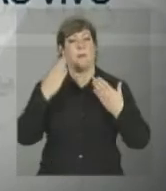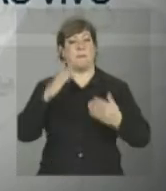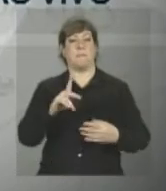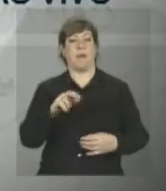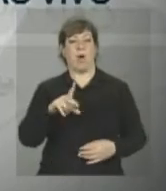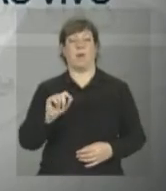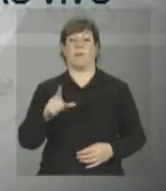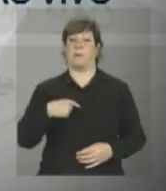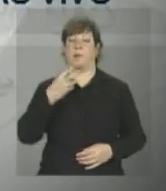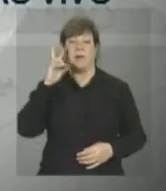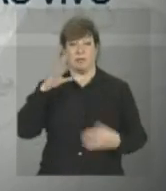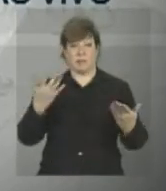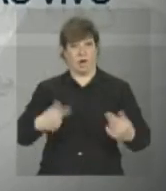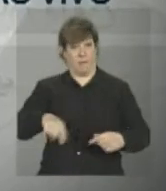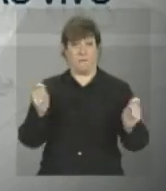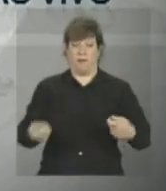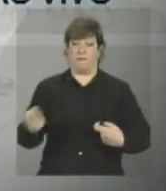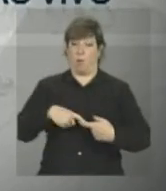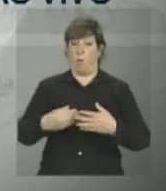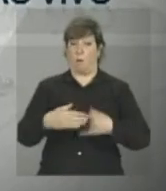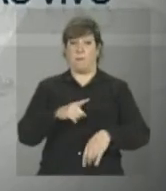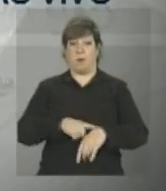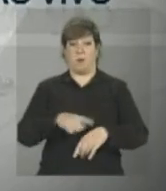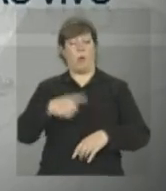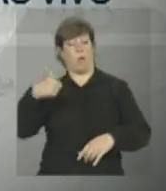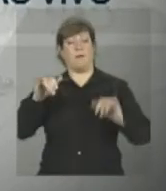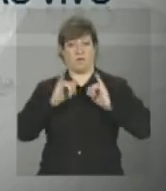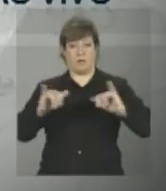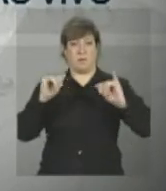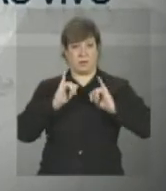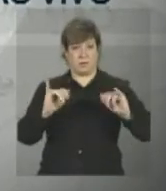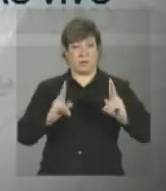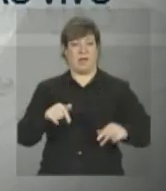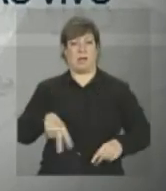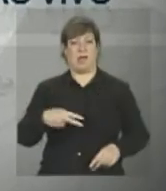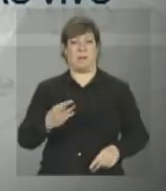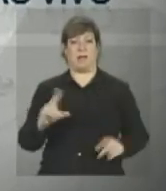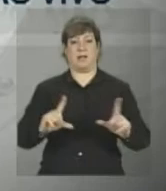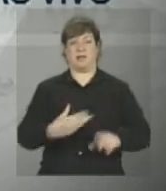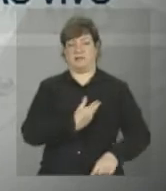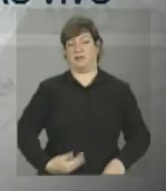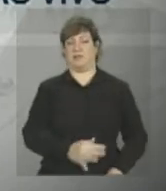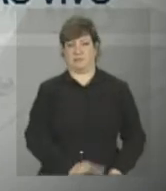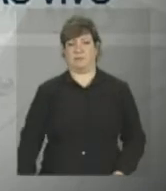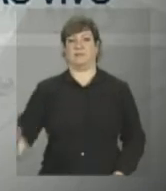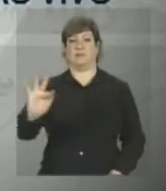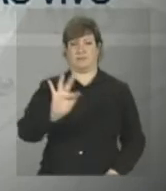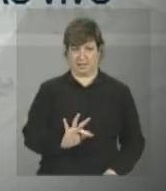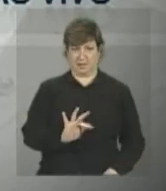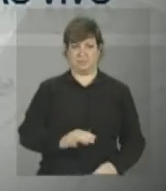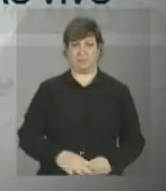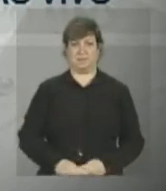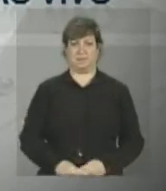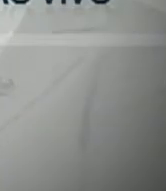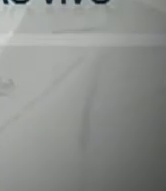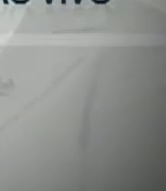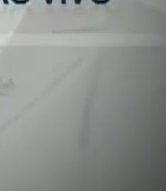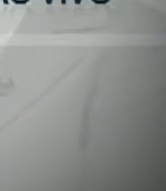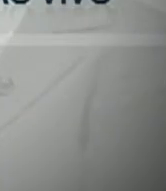obrigada Paulo bom lembrando entanto podemos voltar a qualquer momento com outras informações Continue com a gente ele BR a TV do Governo